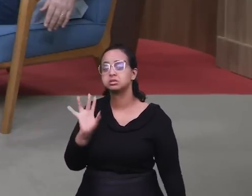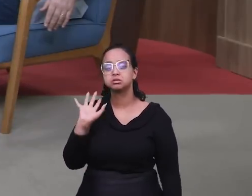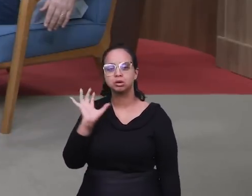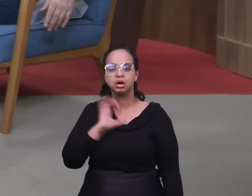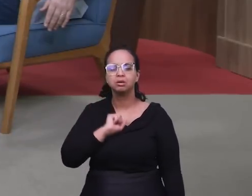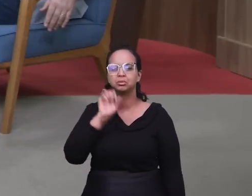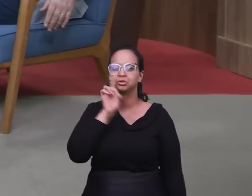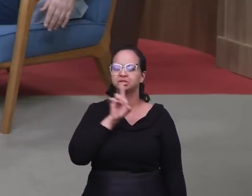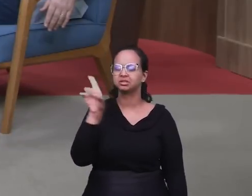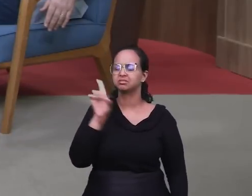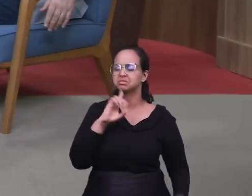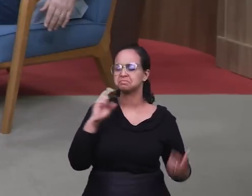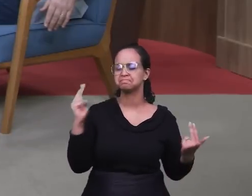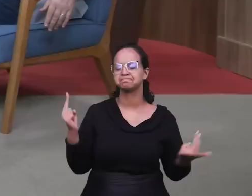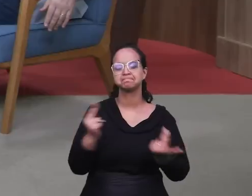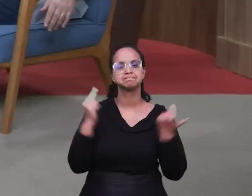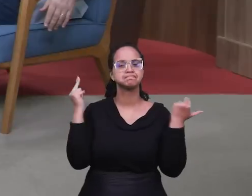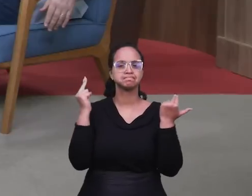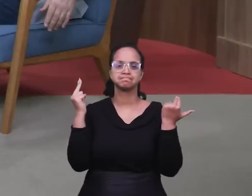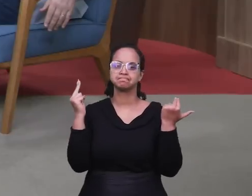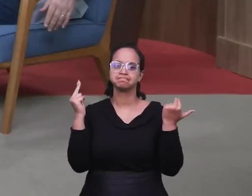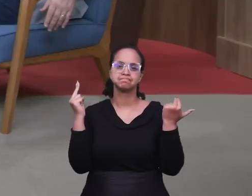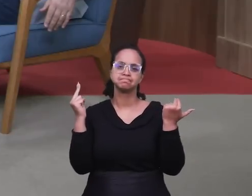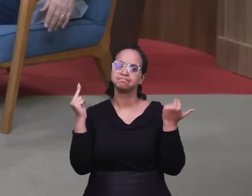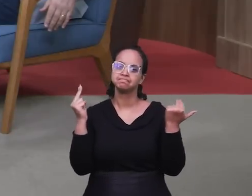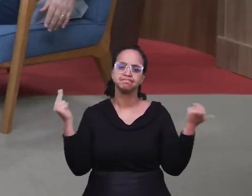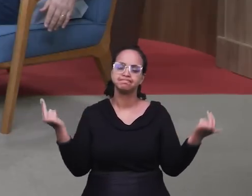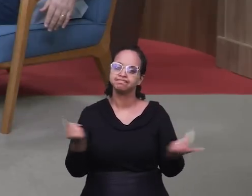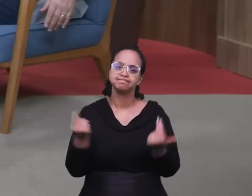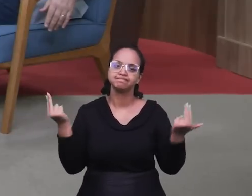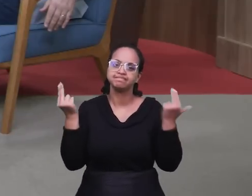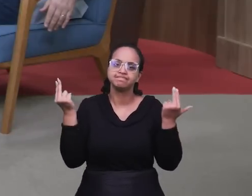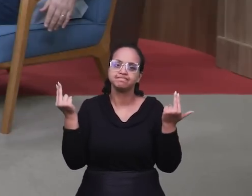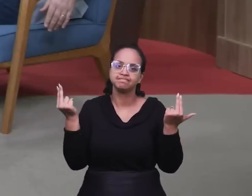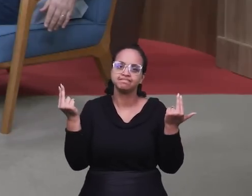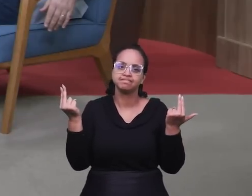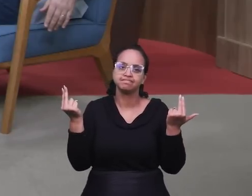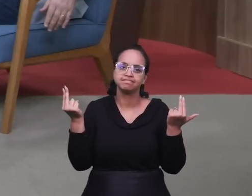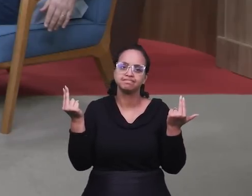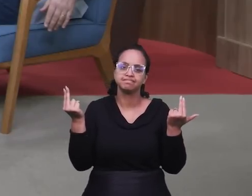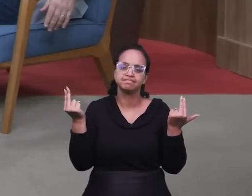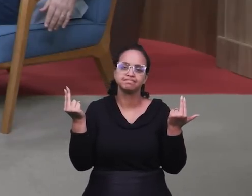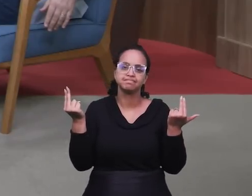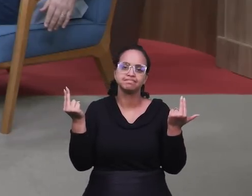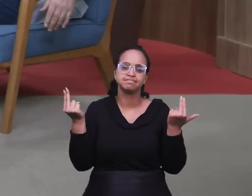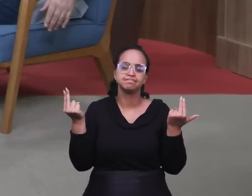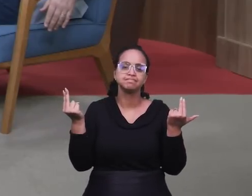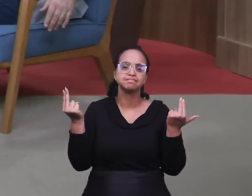é só o amor de Deus. Só o amor de Deus, é inexplicável. É só o amor de Deus para